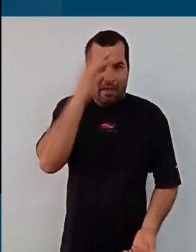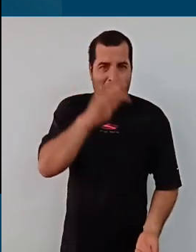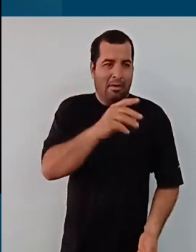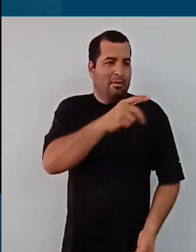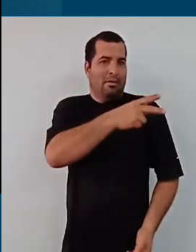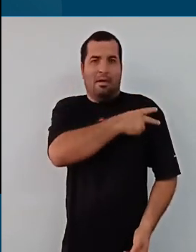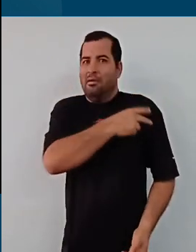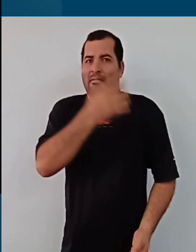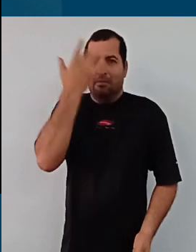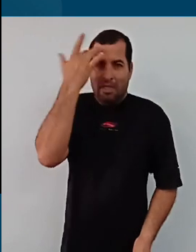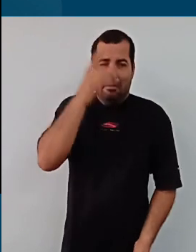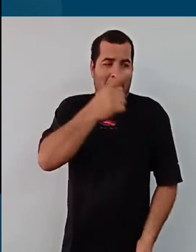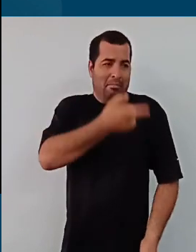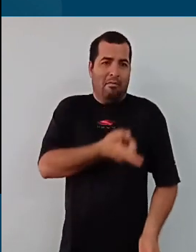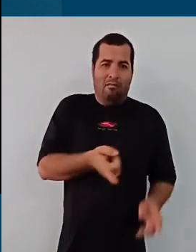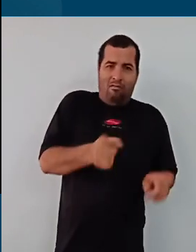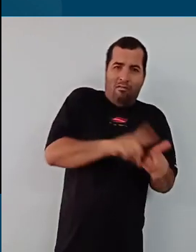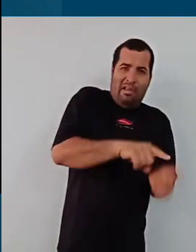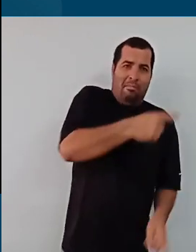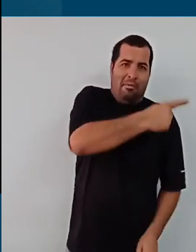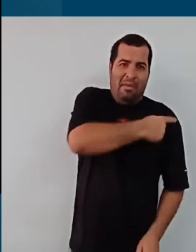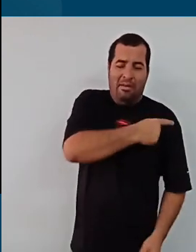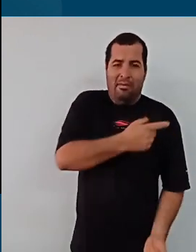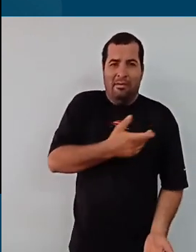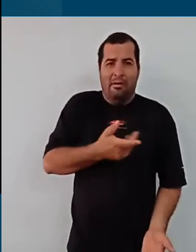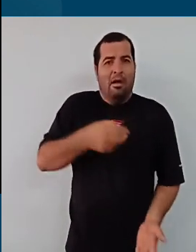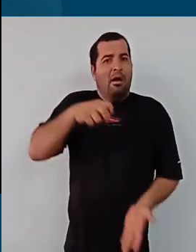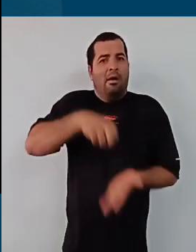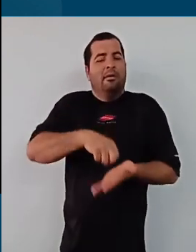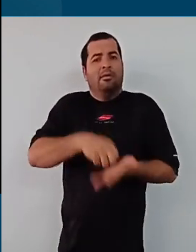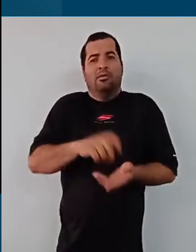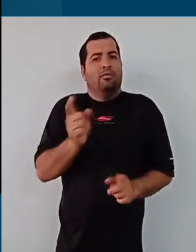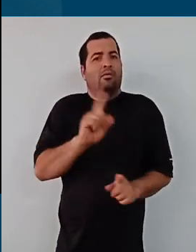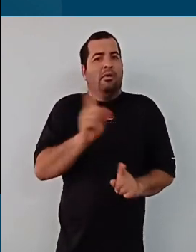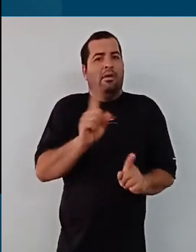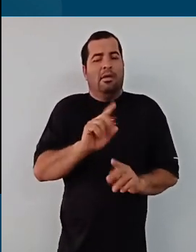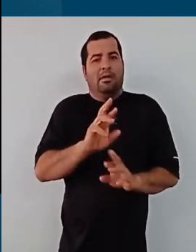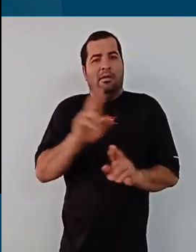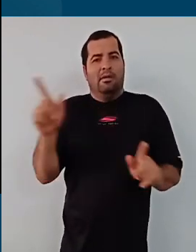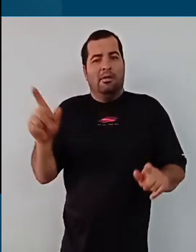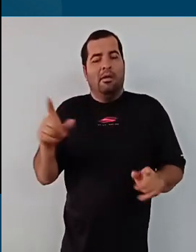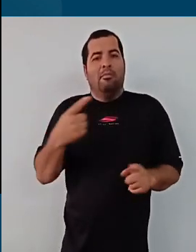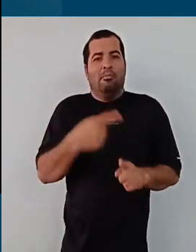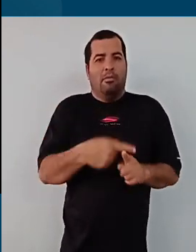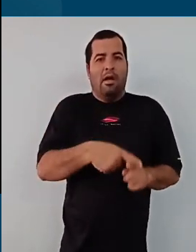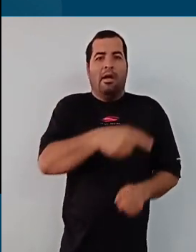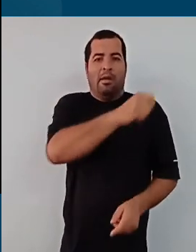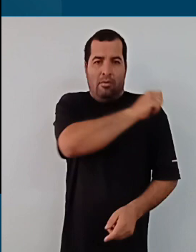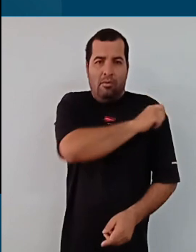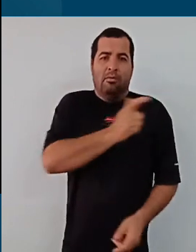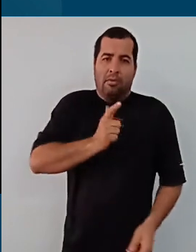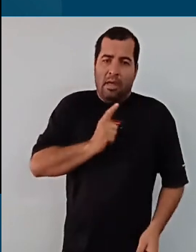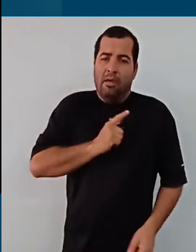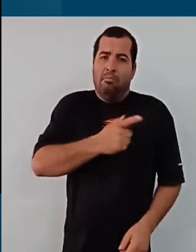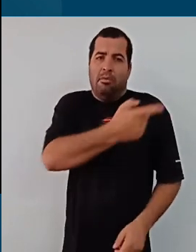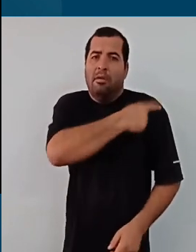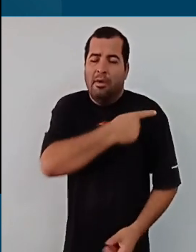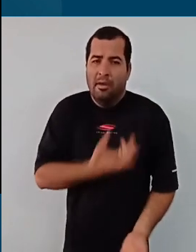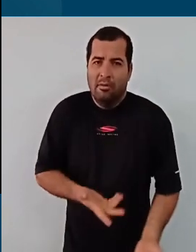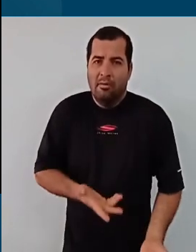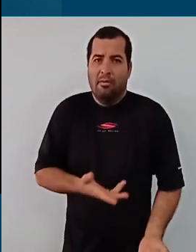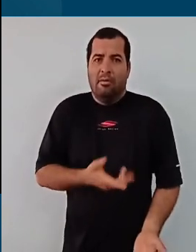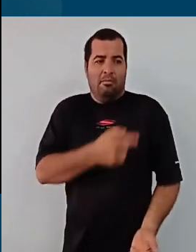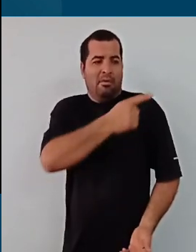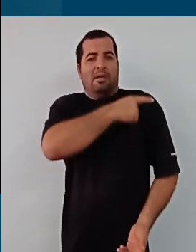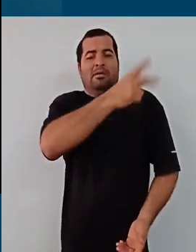primeiro. Isso não é solução. Mesmo porque eu tenho alunos entrando no primeiro, tenho alunos do primeiro que passaram para o segundo.